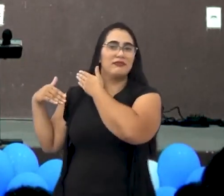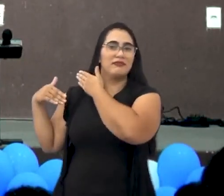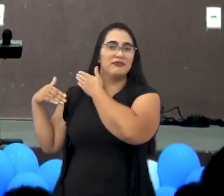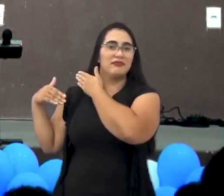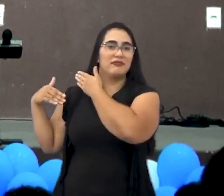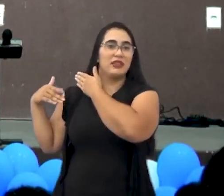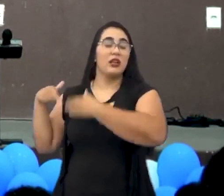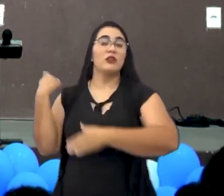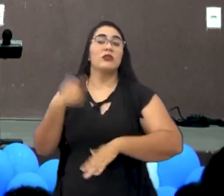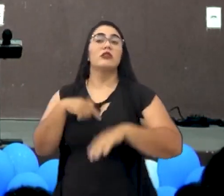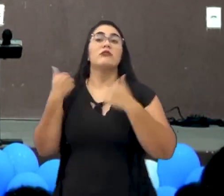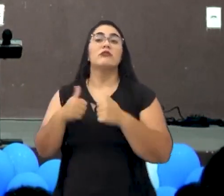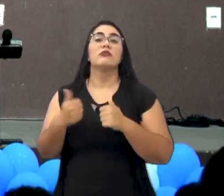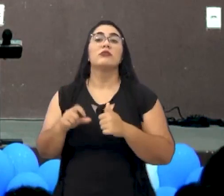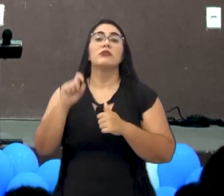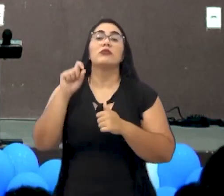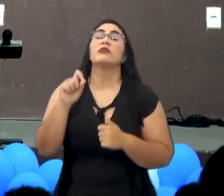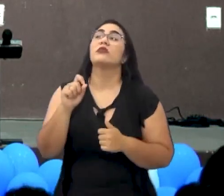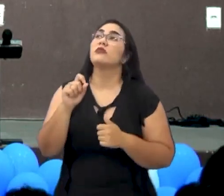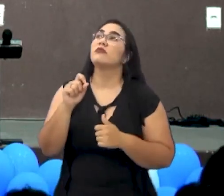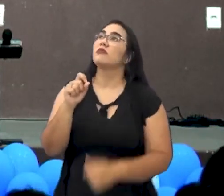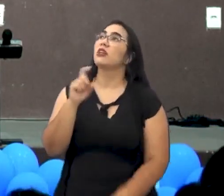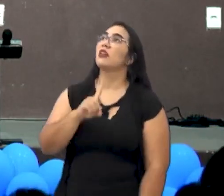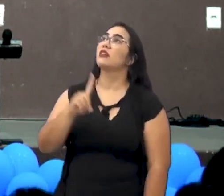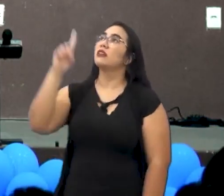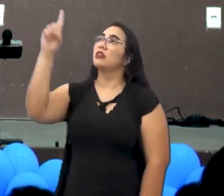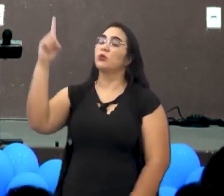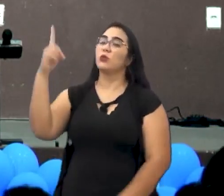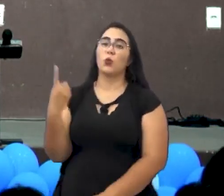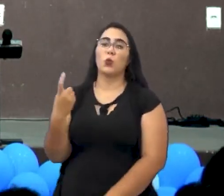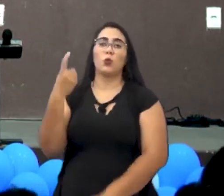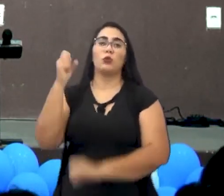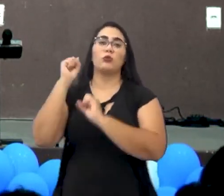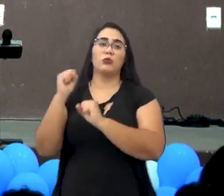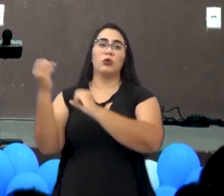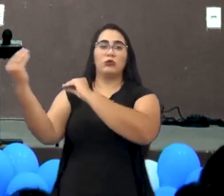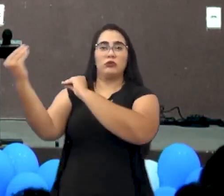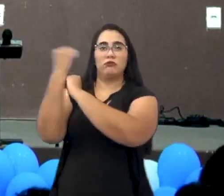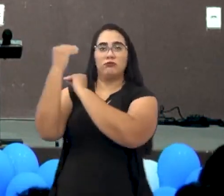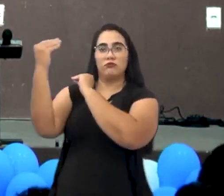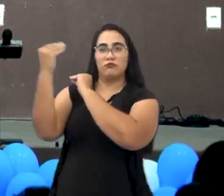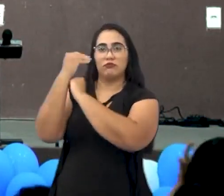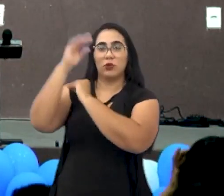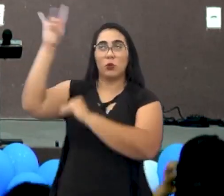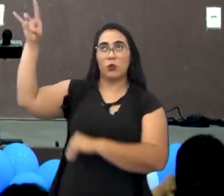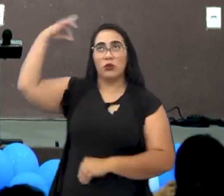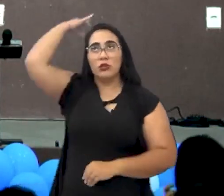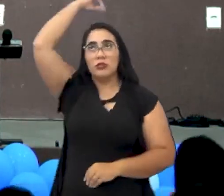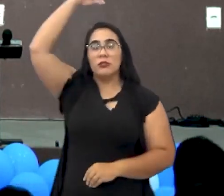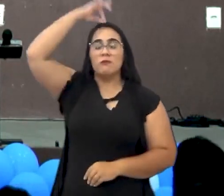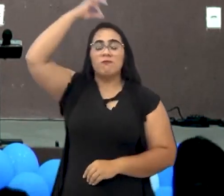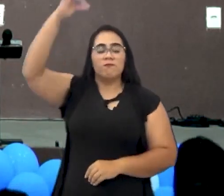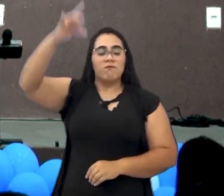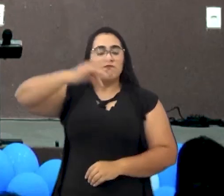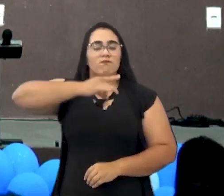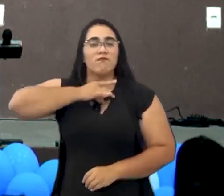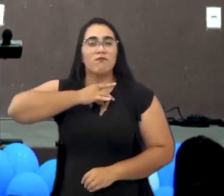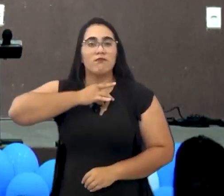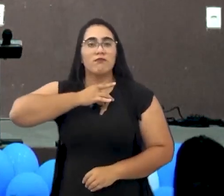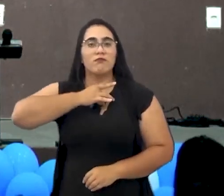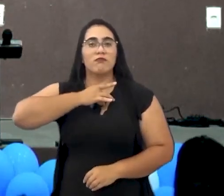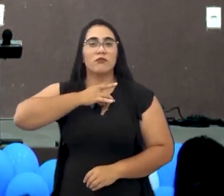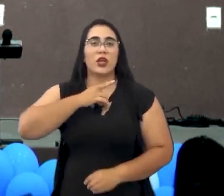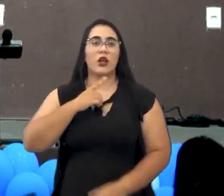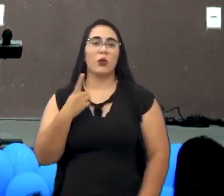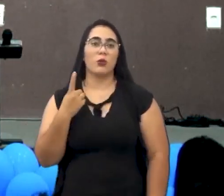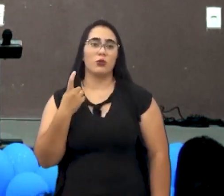Nós devemos clamar pela riqueza da provisão que só vem pelo Espírito de Deus. Somente quem reconhece sua pobreza espiritual é que, de